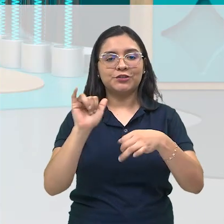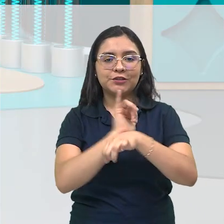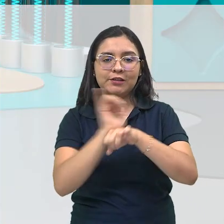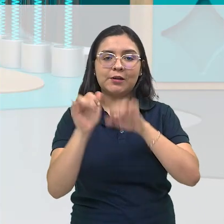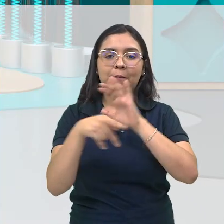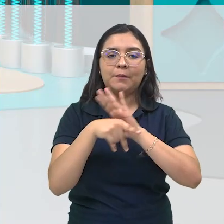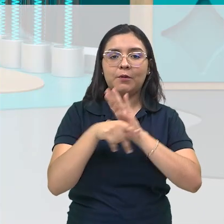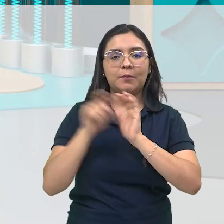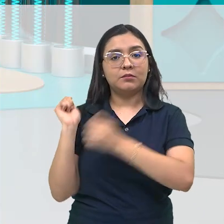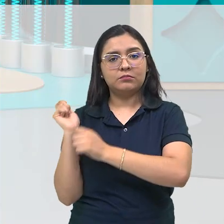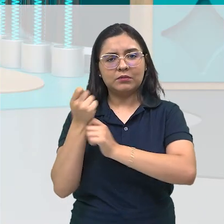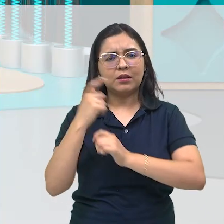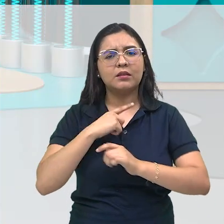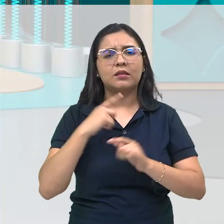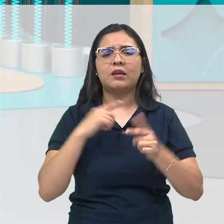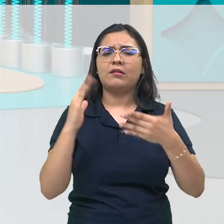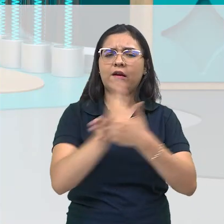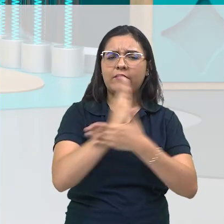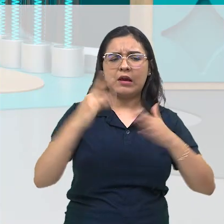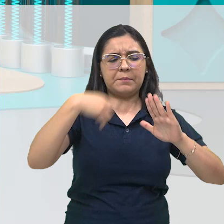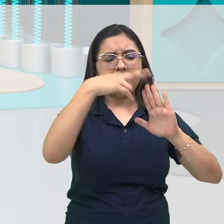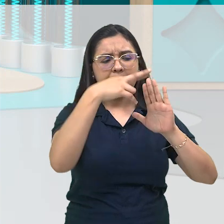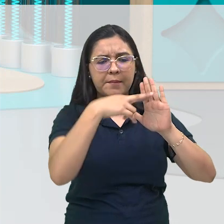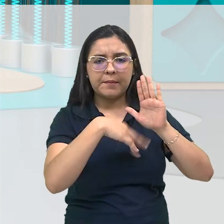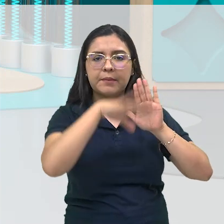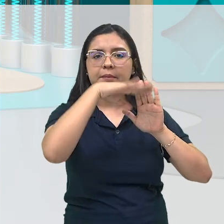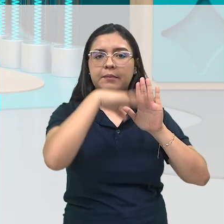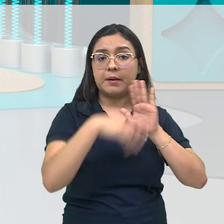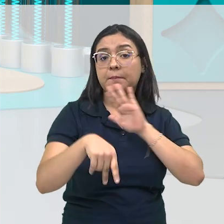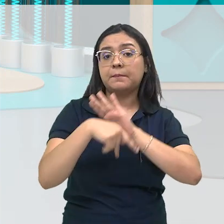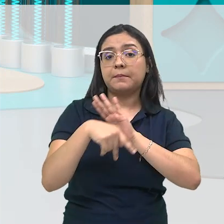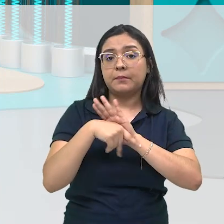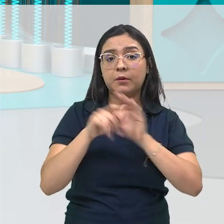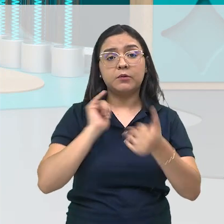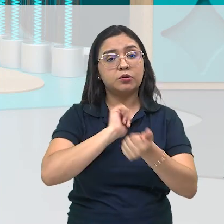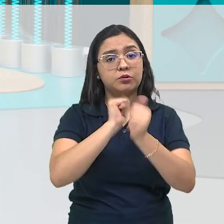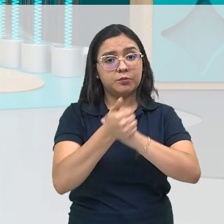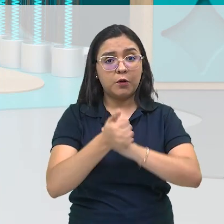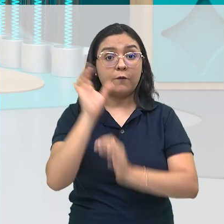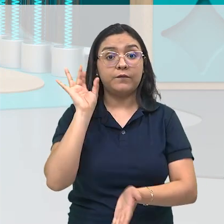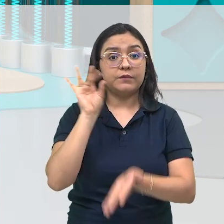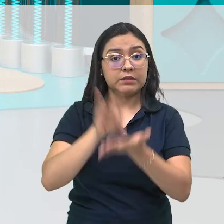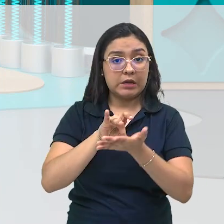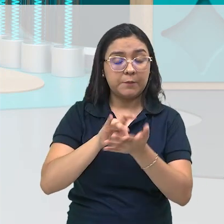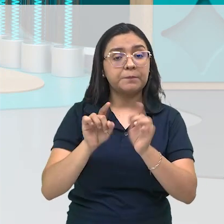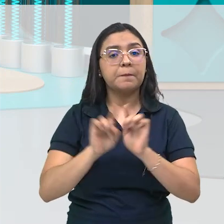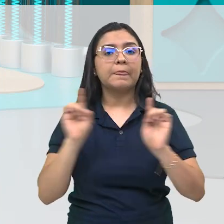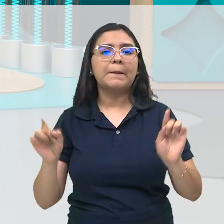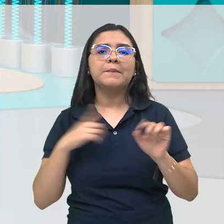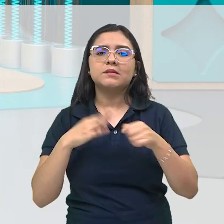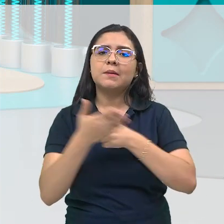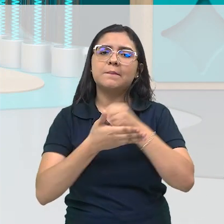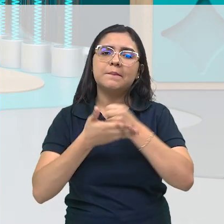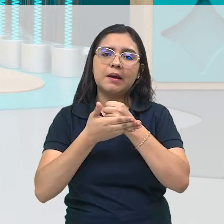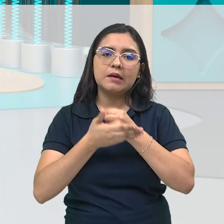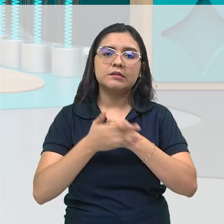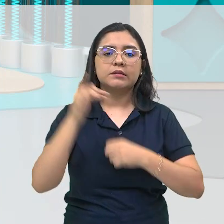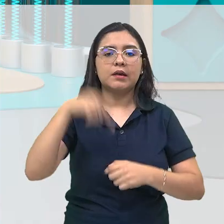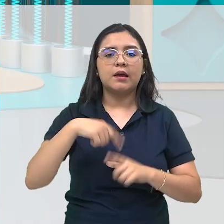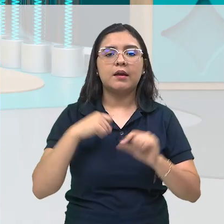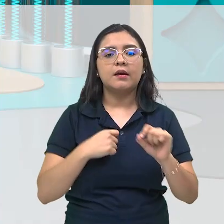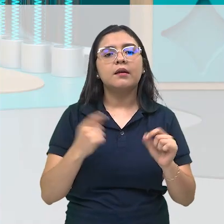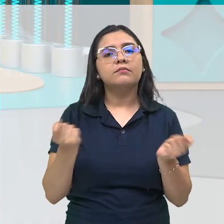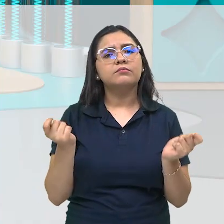beisebol. Claro que tem uma série de outras regras, né, que faz parte do esporte oficial, mas a base dele é